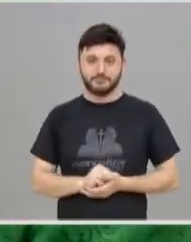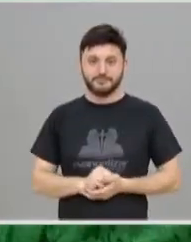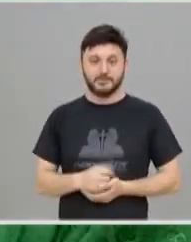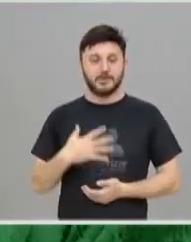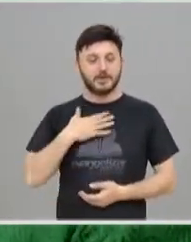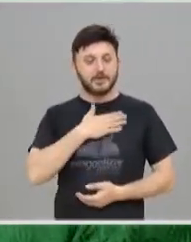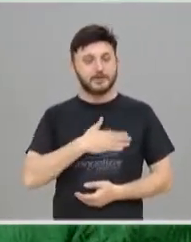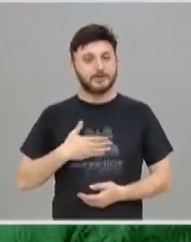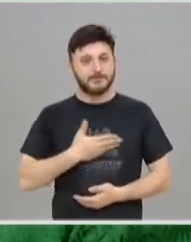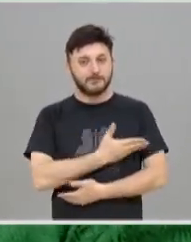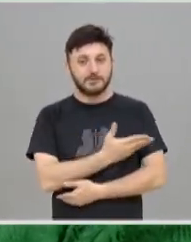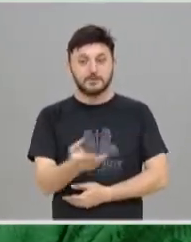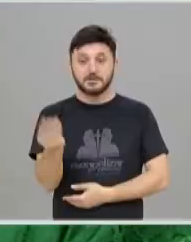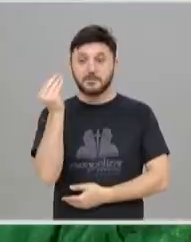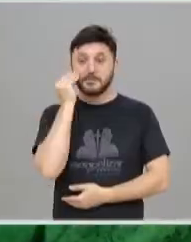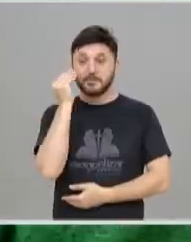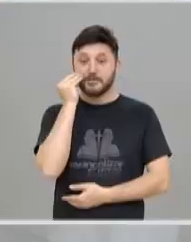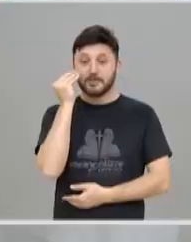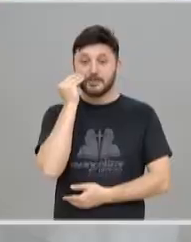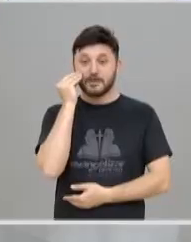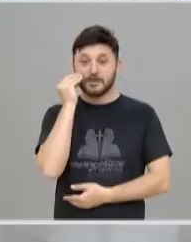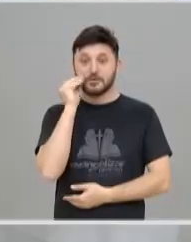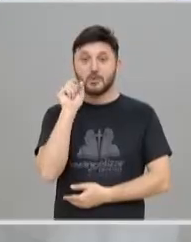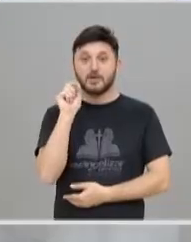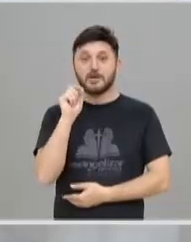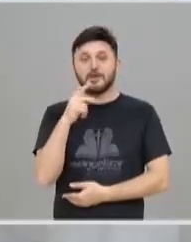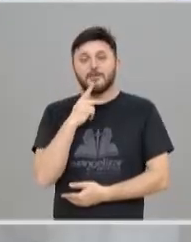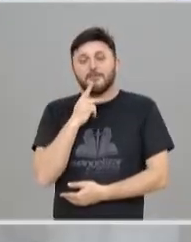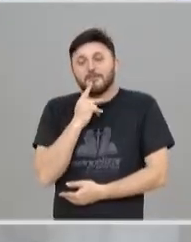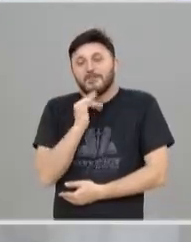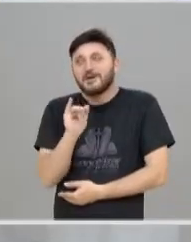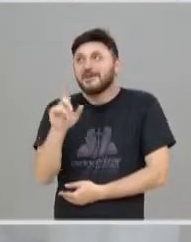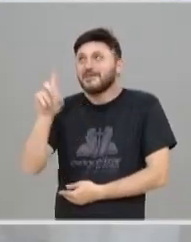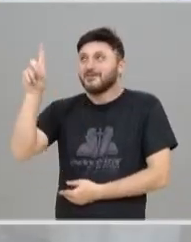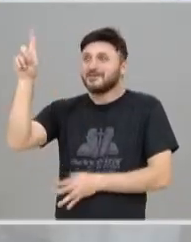Eu gostaria que você experimentasse um Pai que te ama.